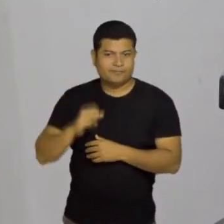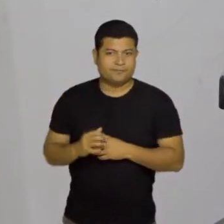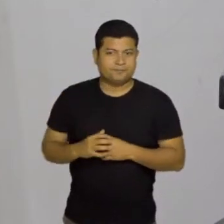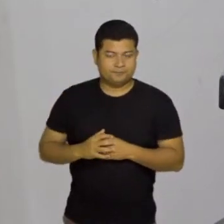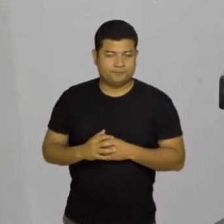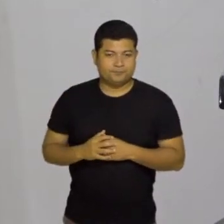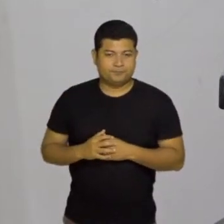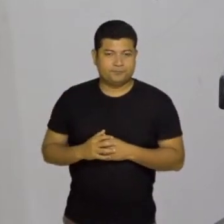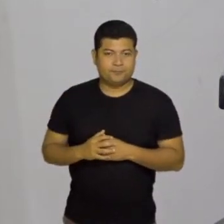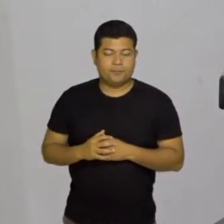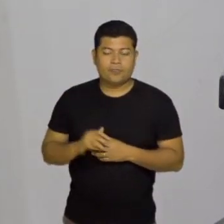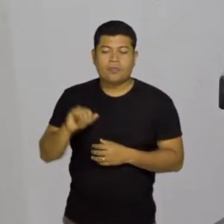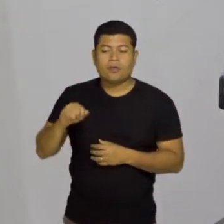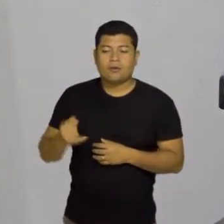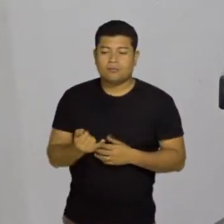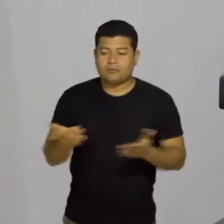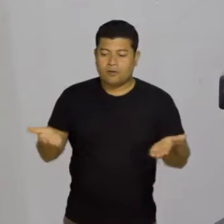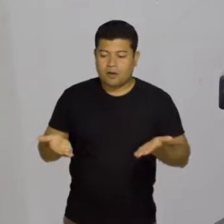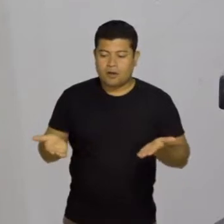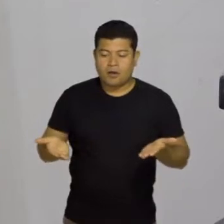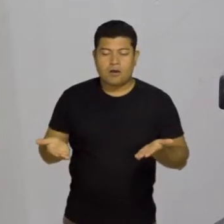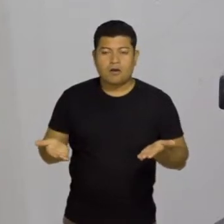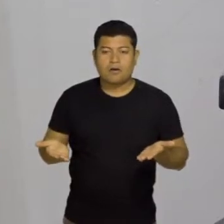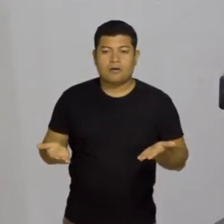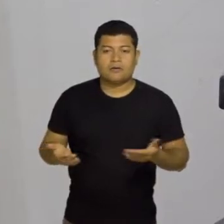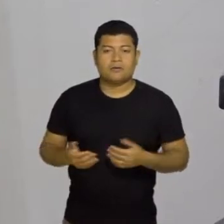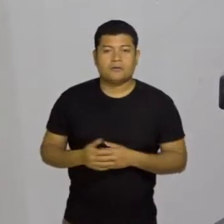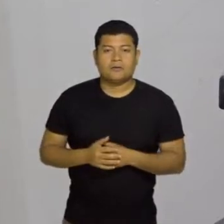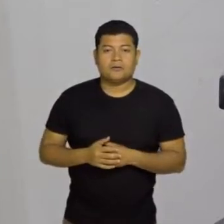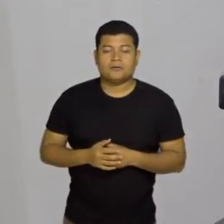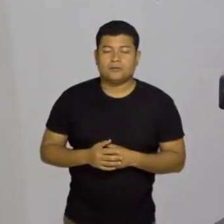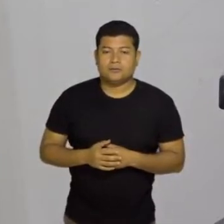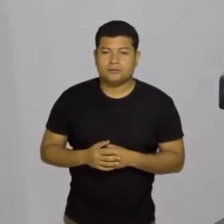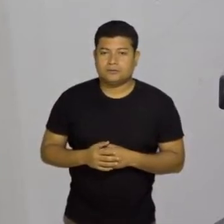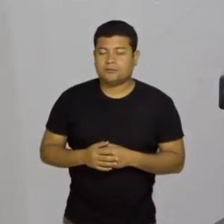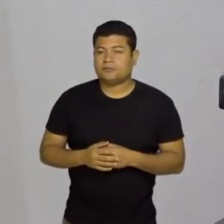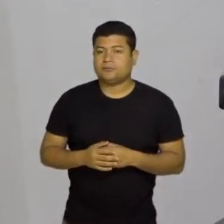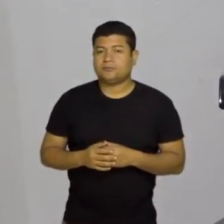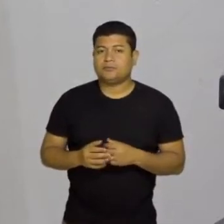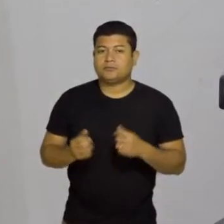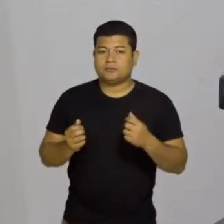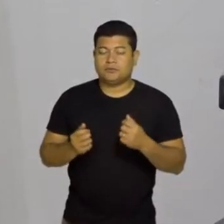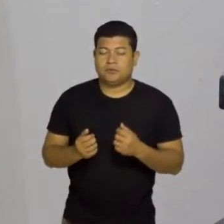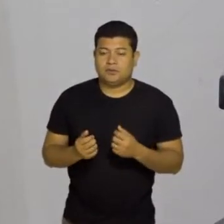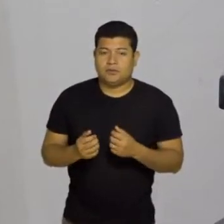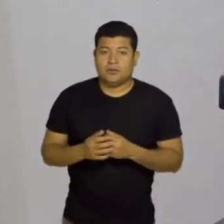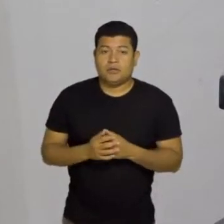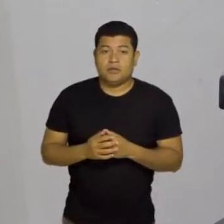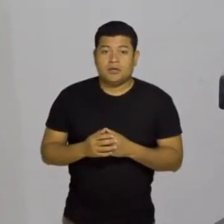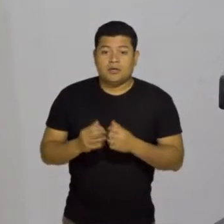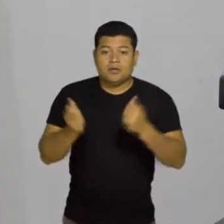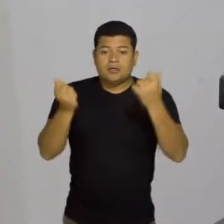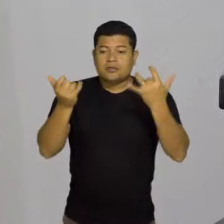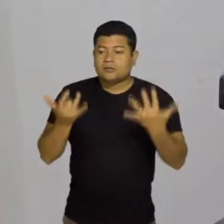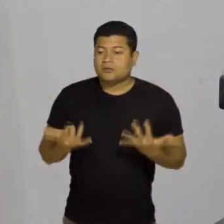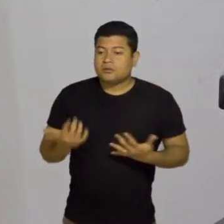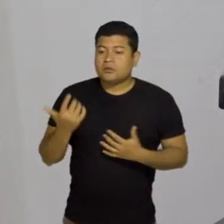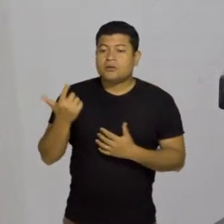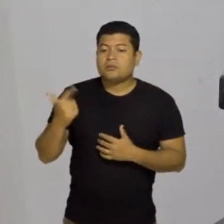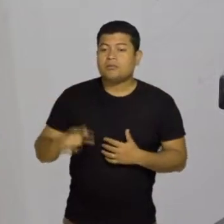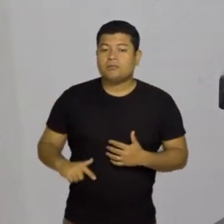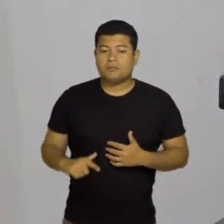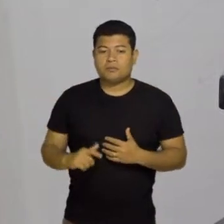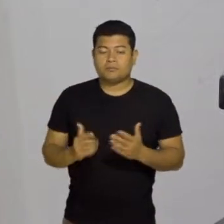Eu aproveito esse momento cedido à nossa entidade para destacar aos